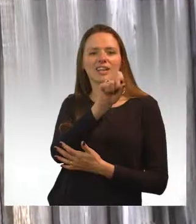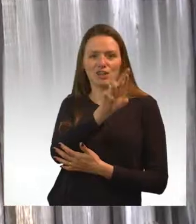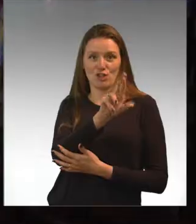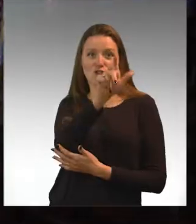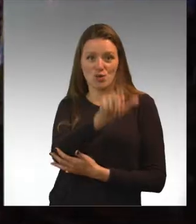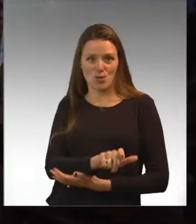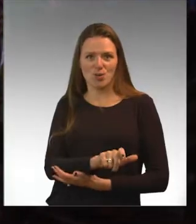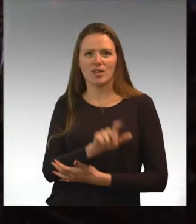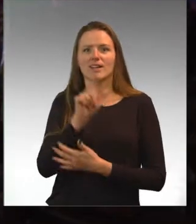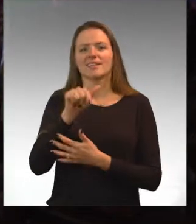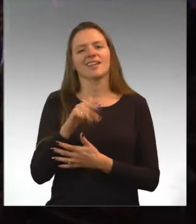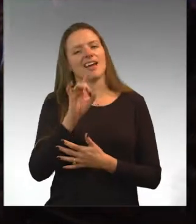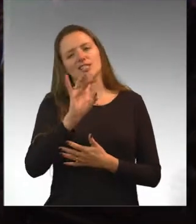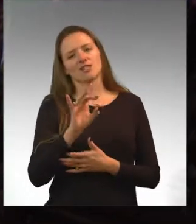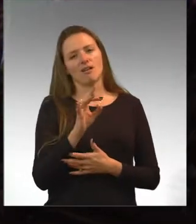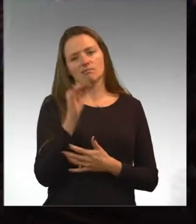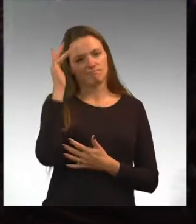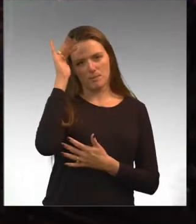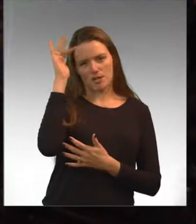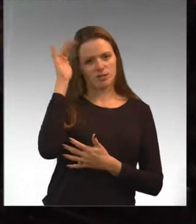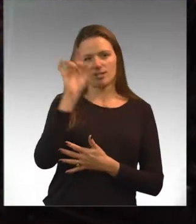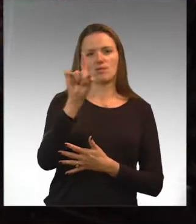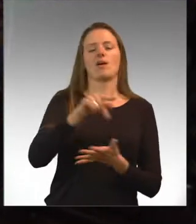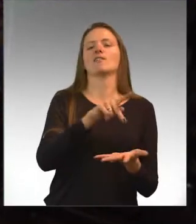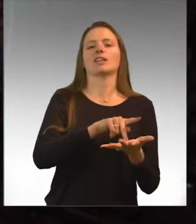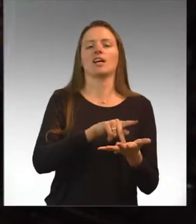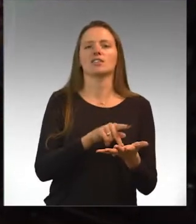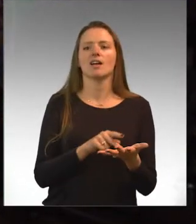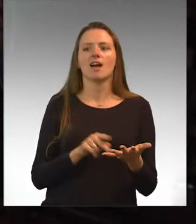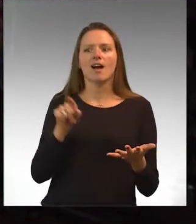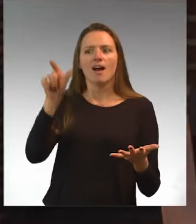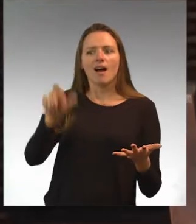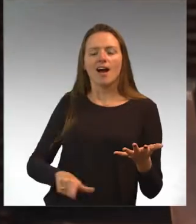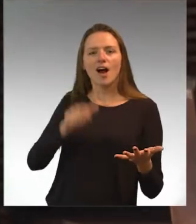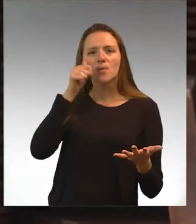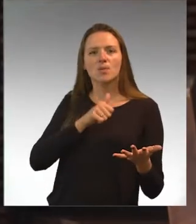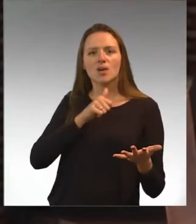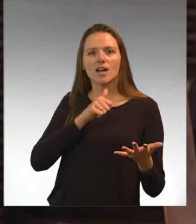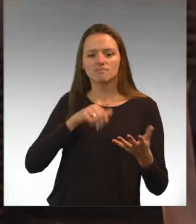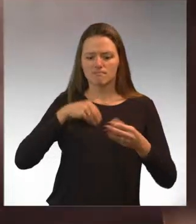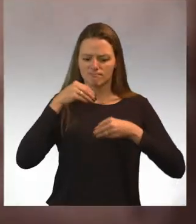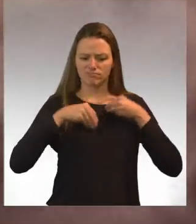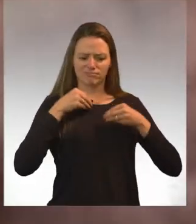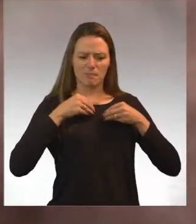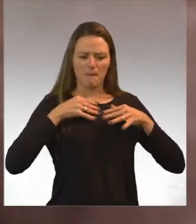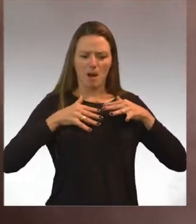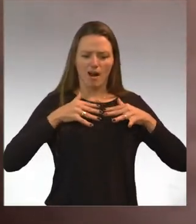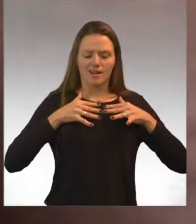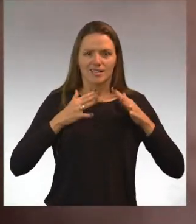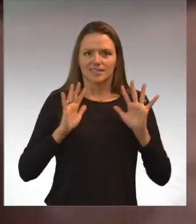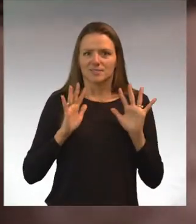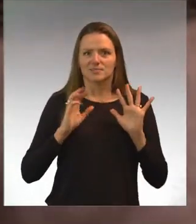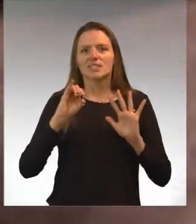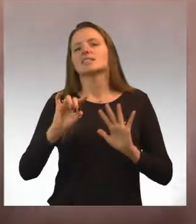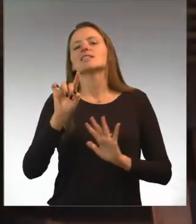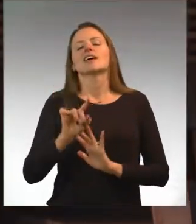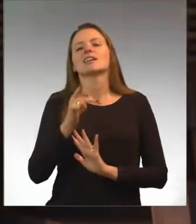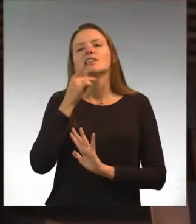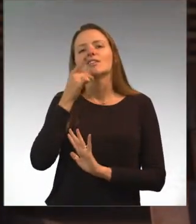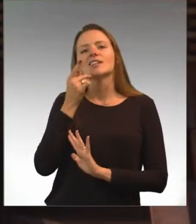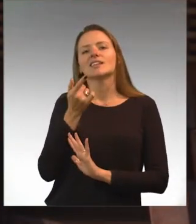hipotética, que é fictícia, ela mexeu muito mais conosco do que se ela tivesse falado de